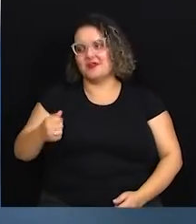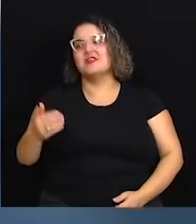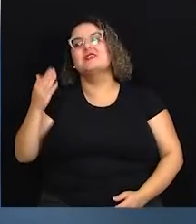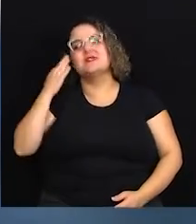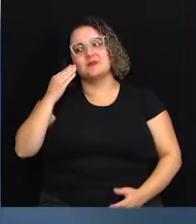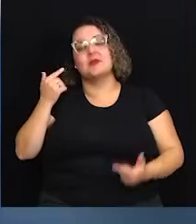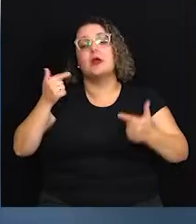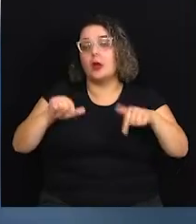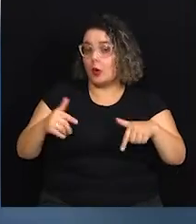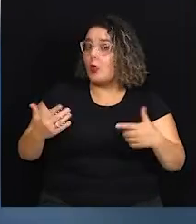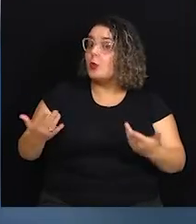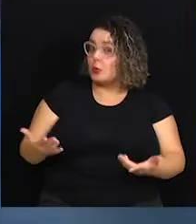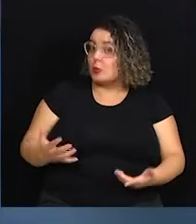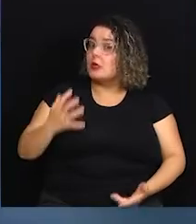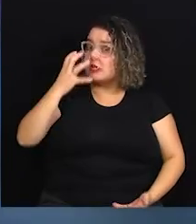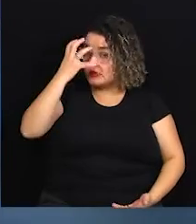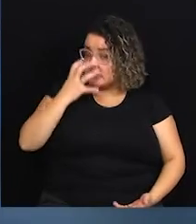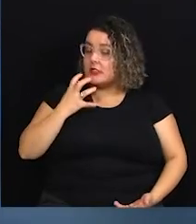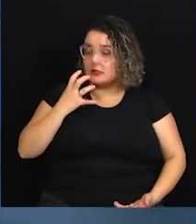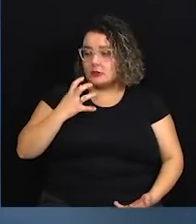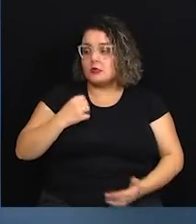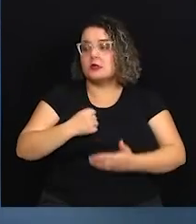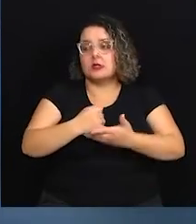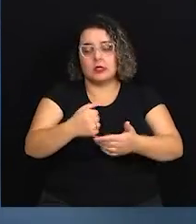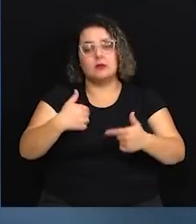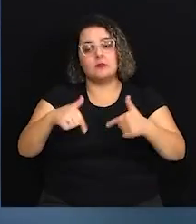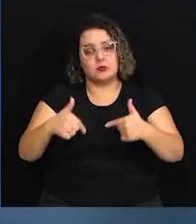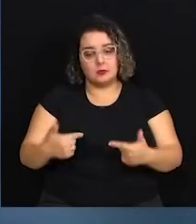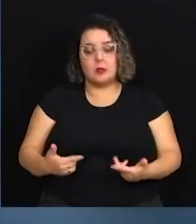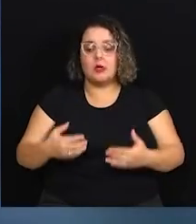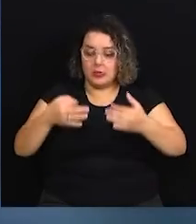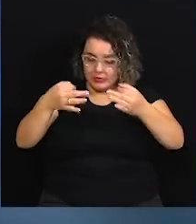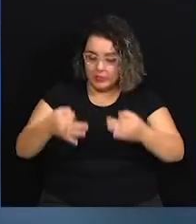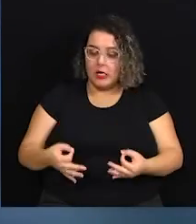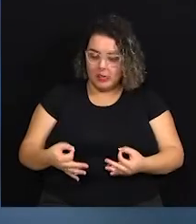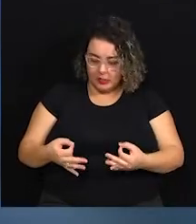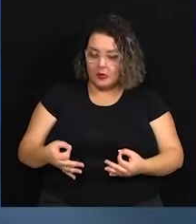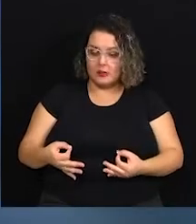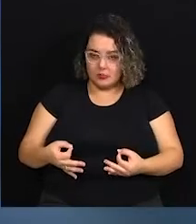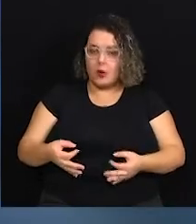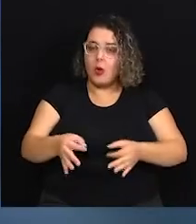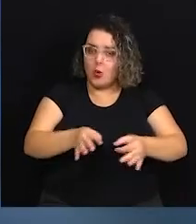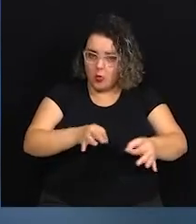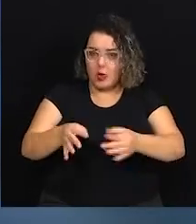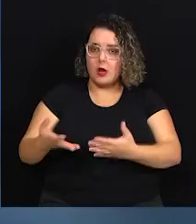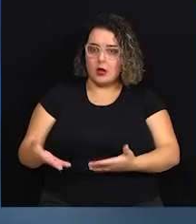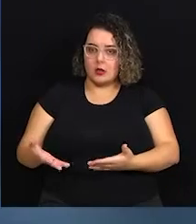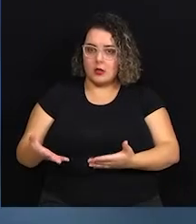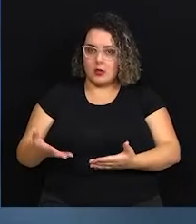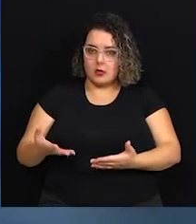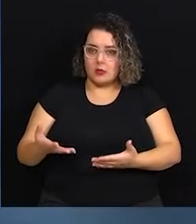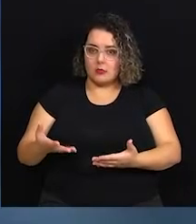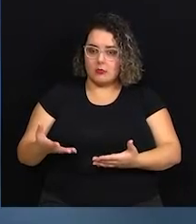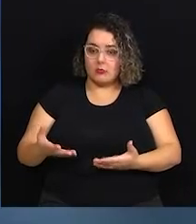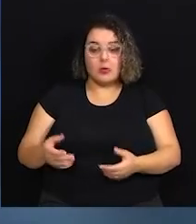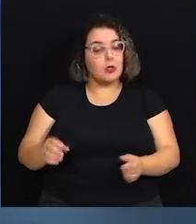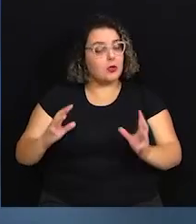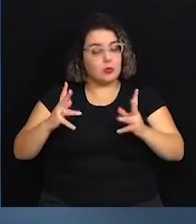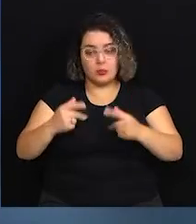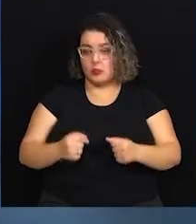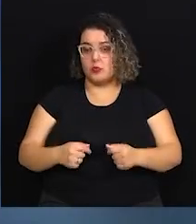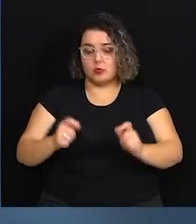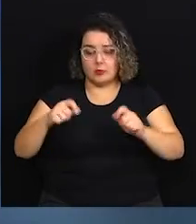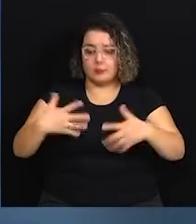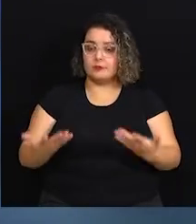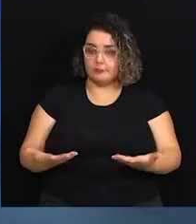saber que é um espaço sério, que leva seu trabalho muito a sério, organizado e que faz o que está a seu alcance.